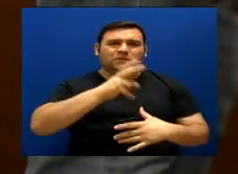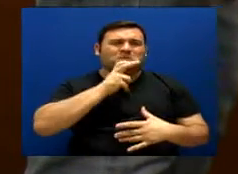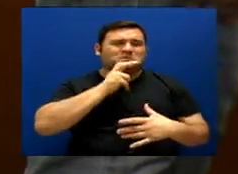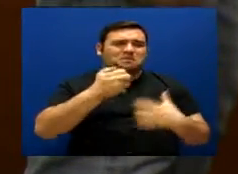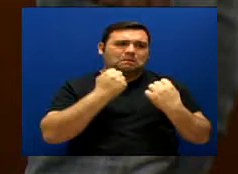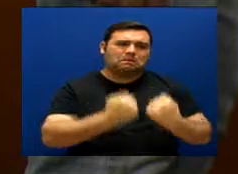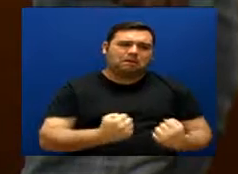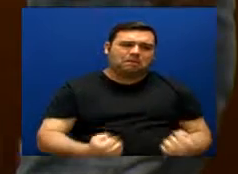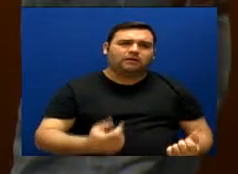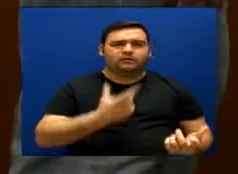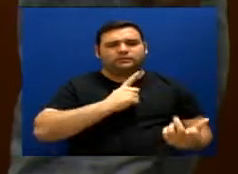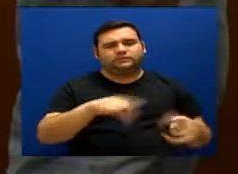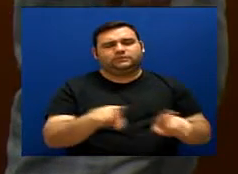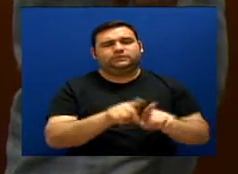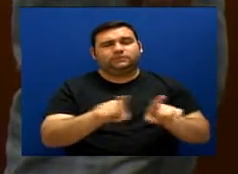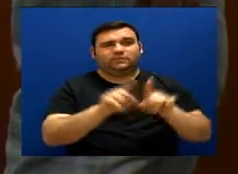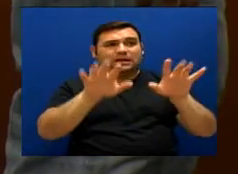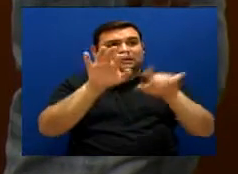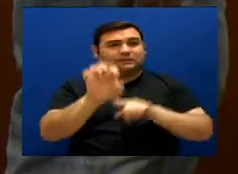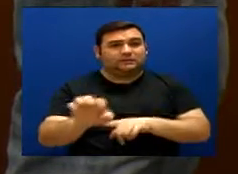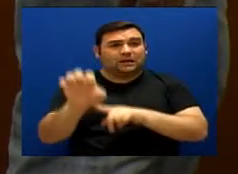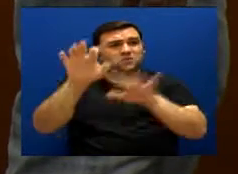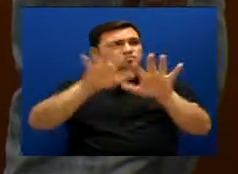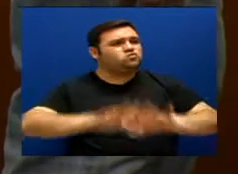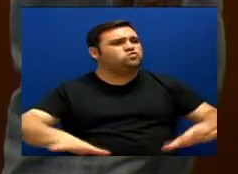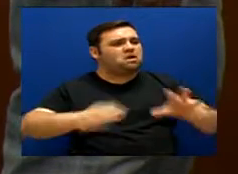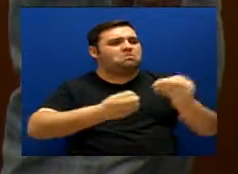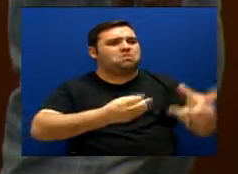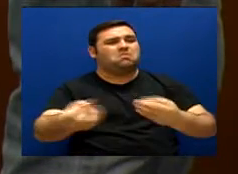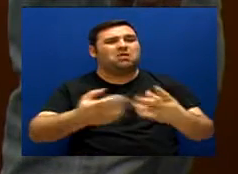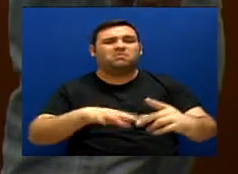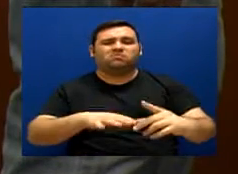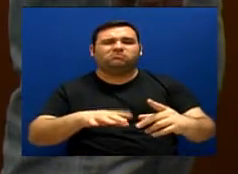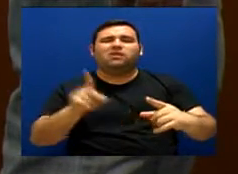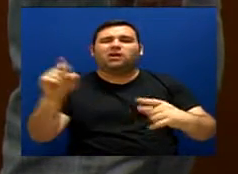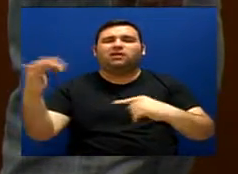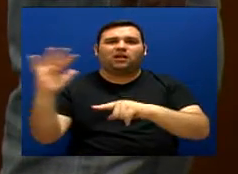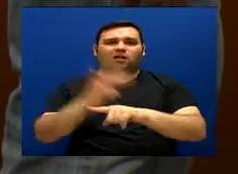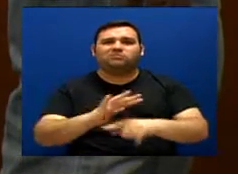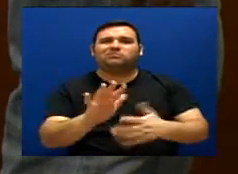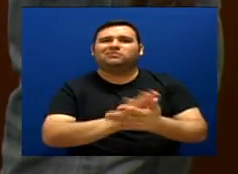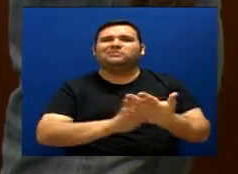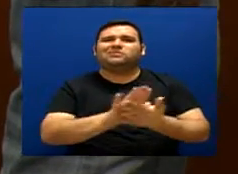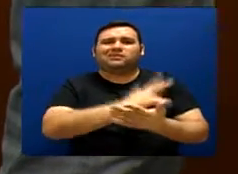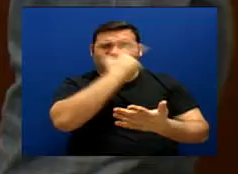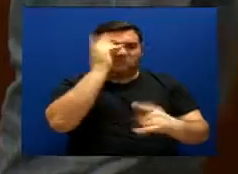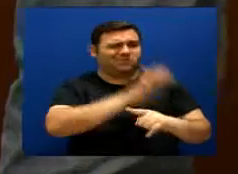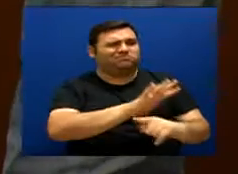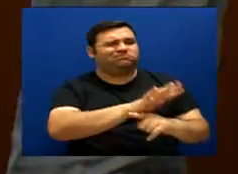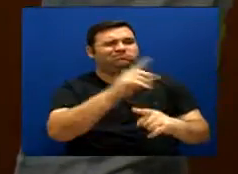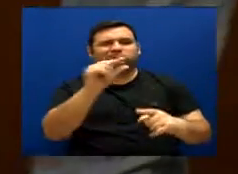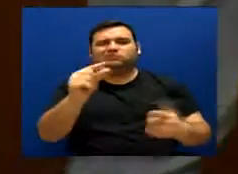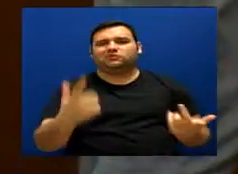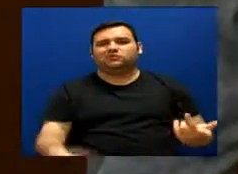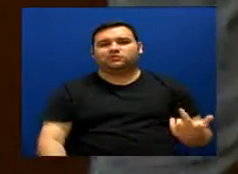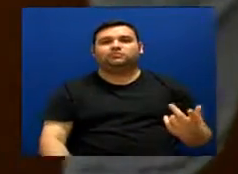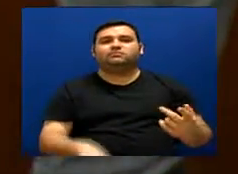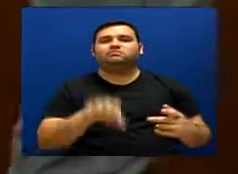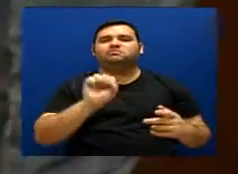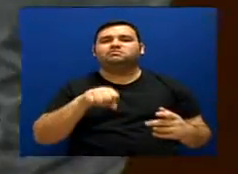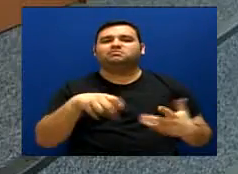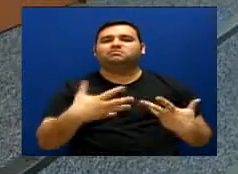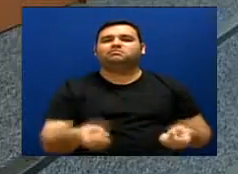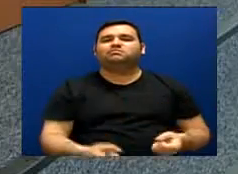Sorocaba, não só para Sorocaba, mas para o Estado como um todo, e o retorno é tão pouco para a nossa população. O voto é